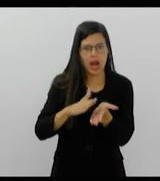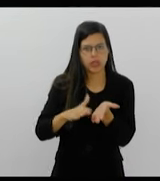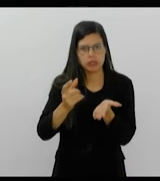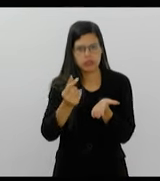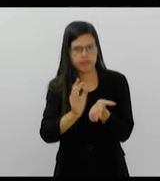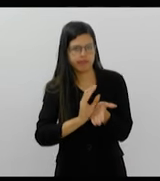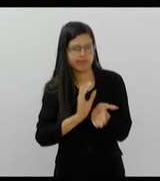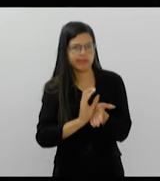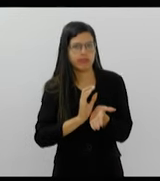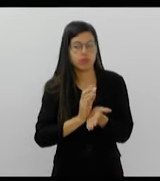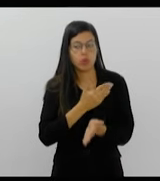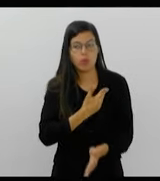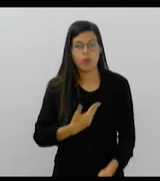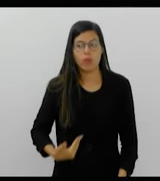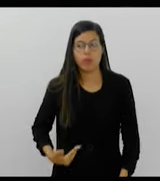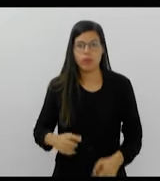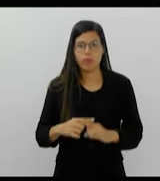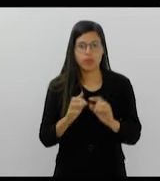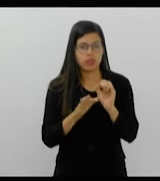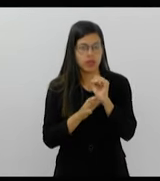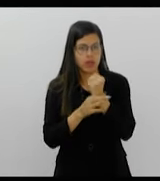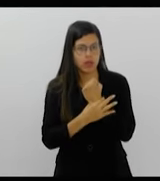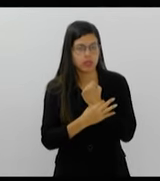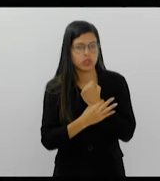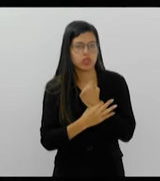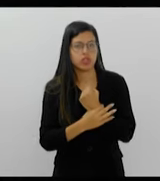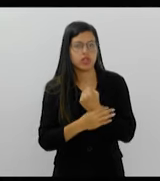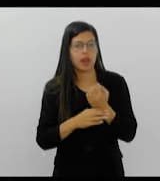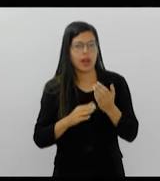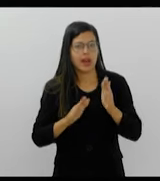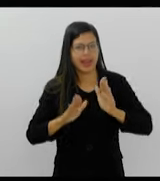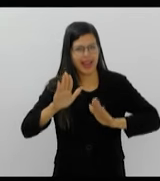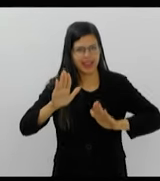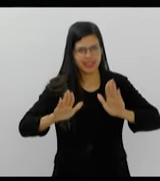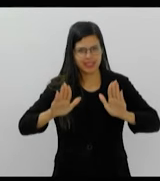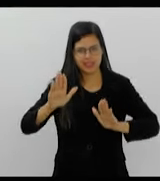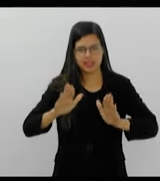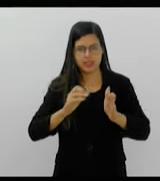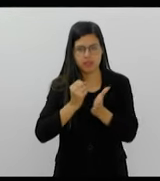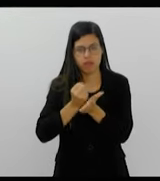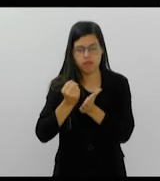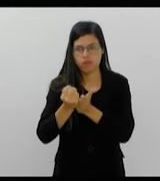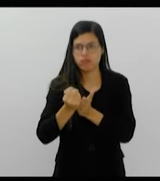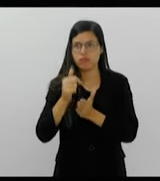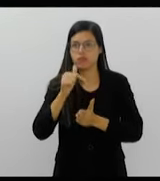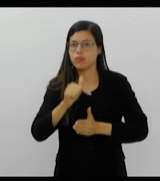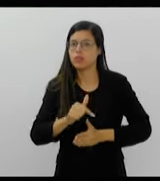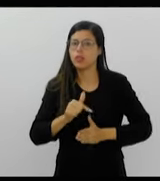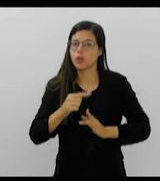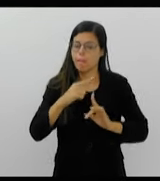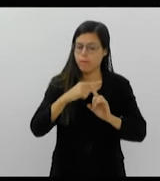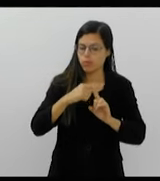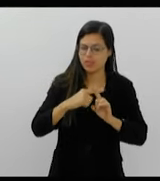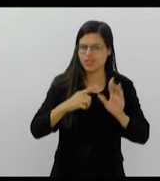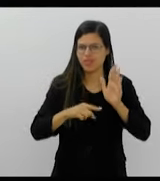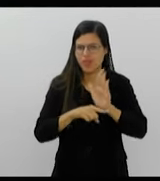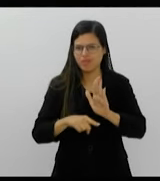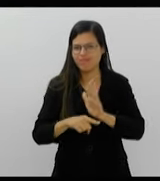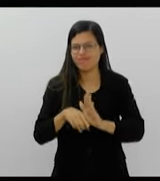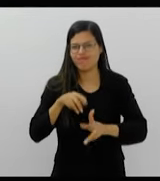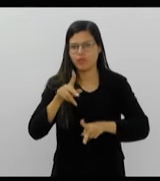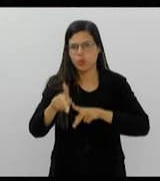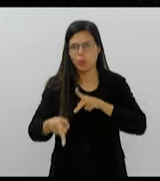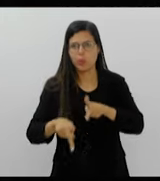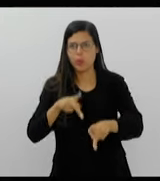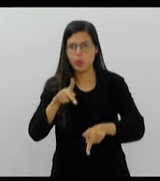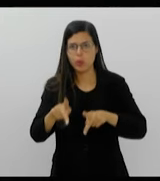também garantir que a renovação ou licitação da concessão seja, de fato, benéfica para a população,